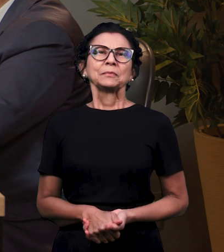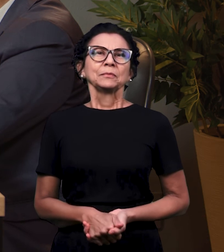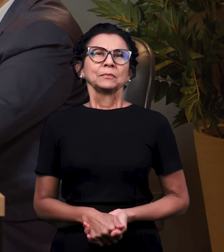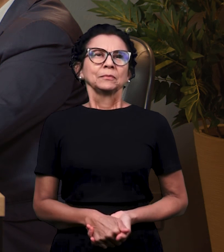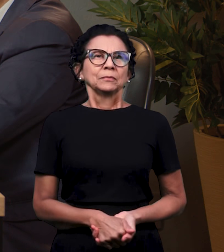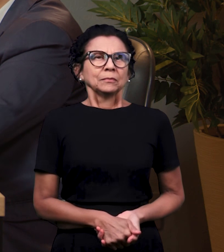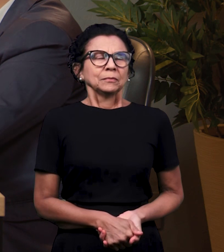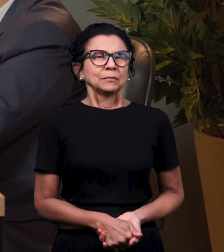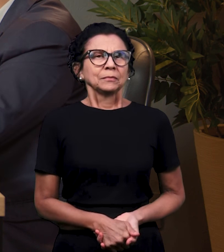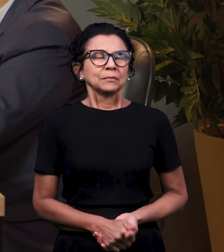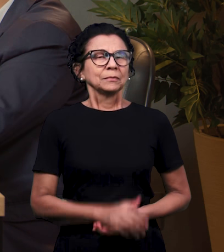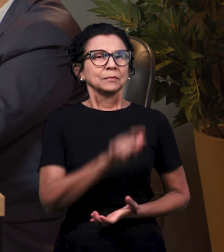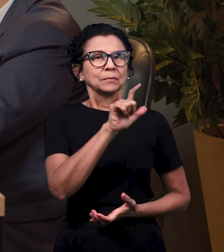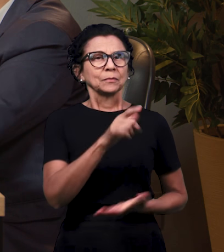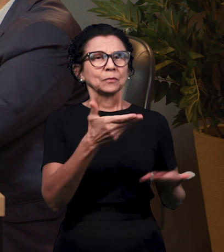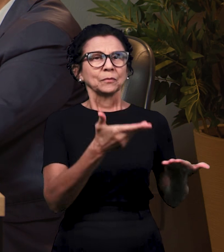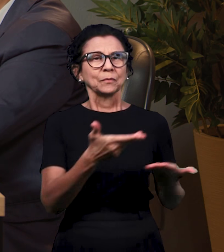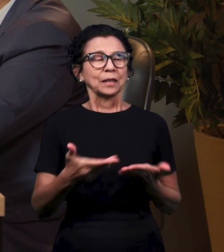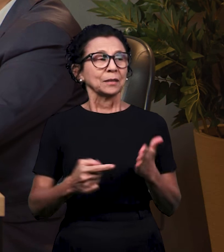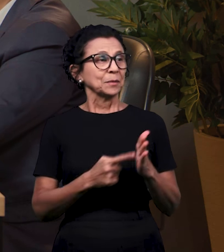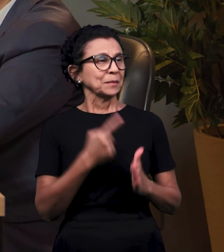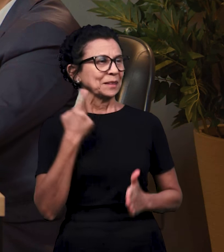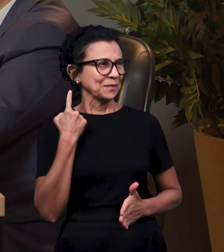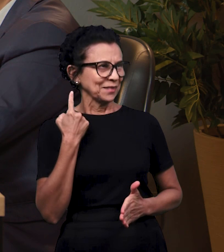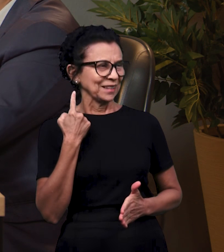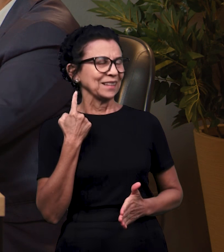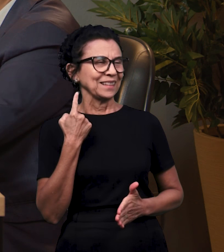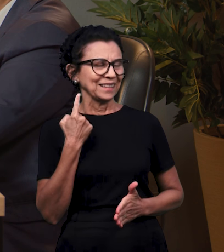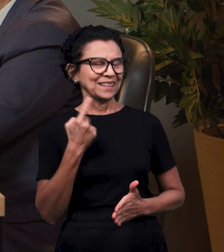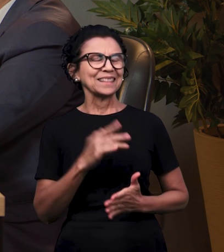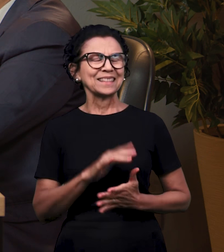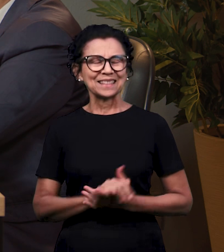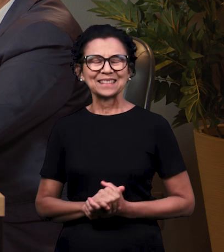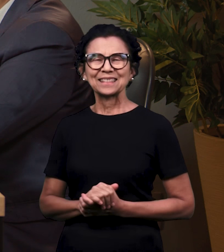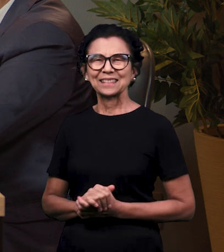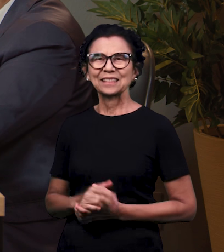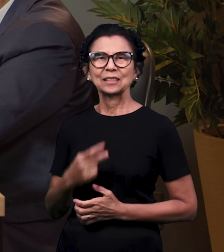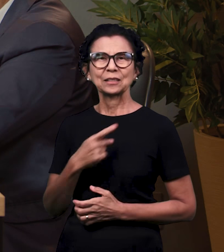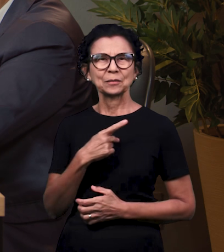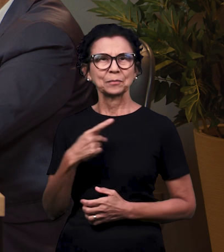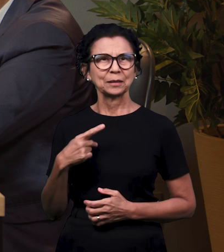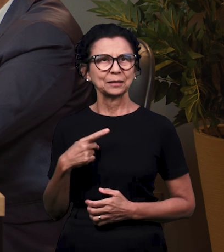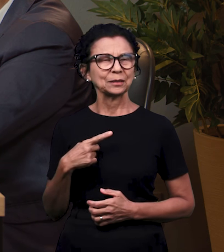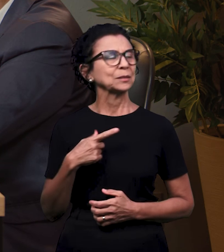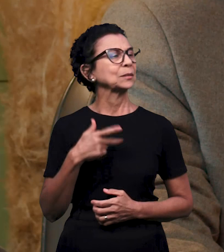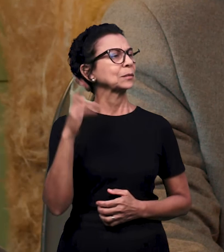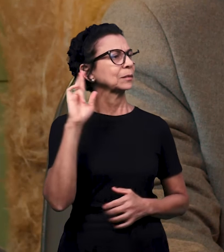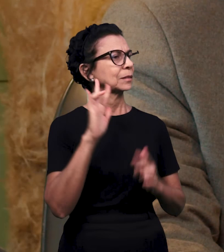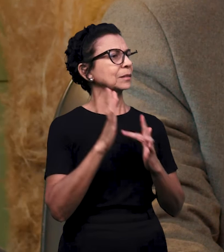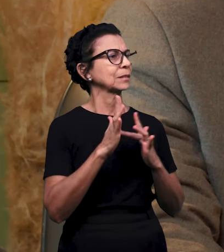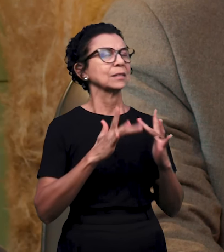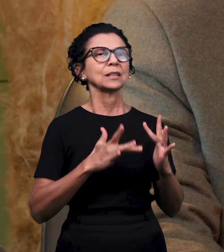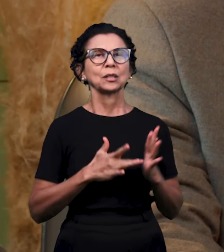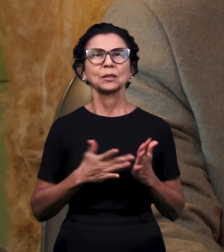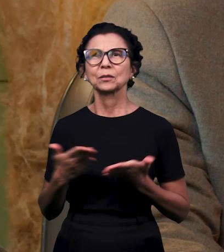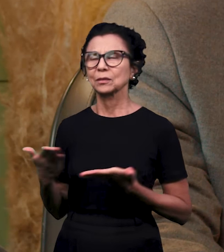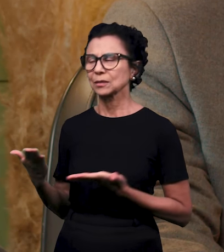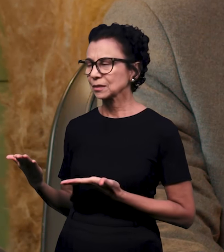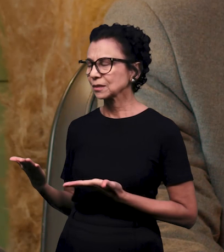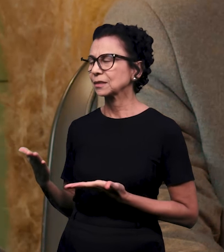nosso convidado especial aqui pela primeira vez participando conosco, o pastor Carlos Dario. A paz do Senhor, pastor. A paz do Senhor,